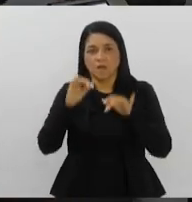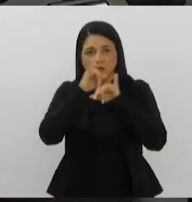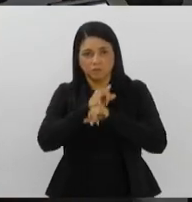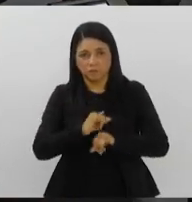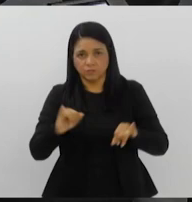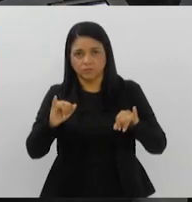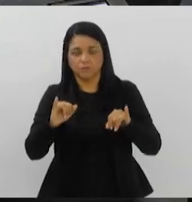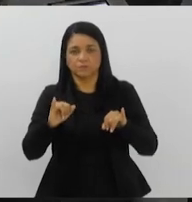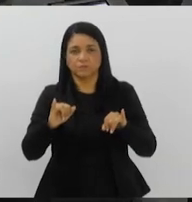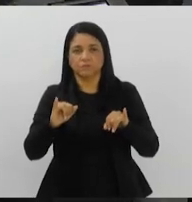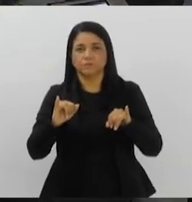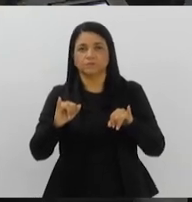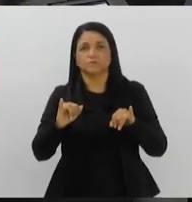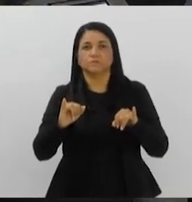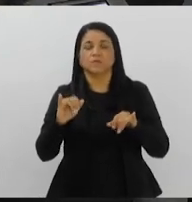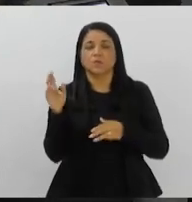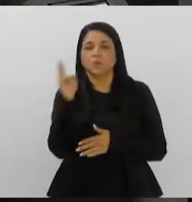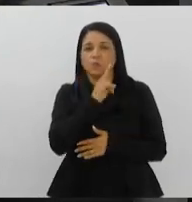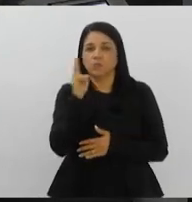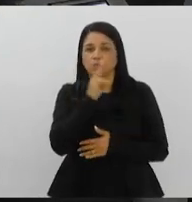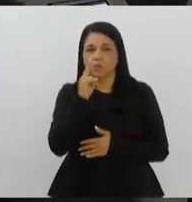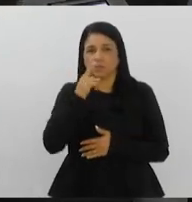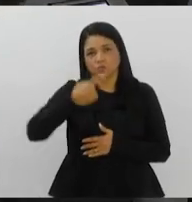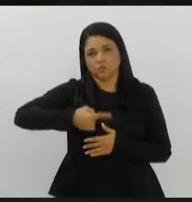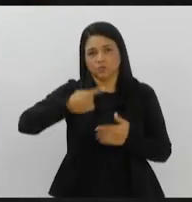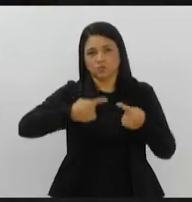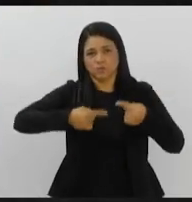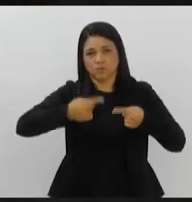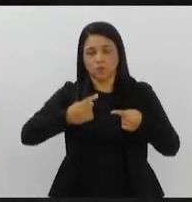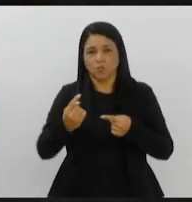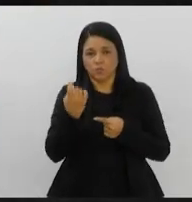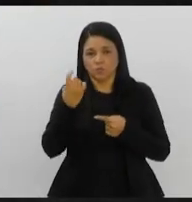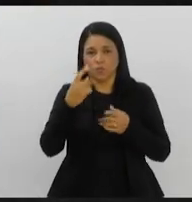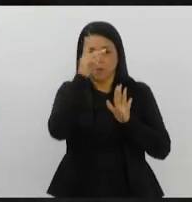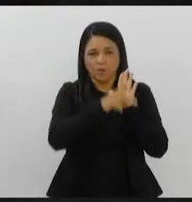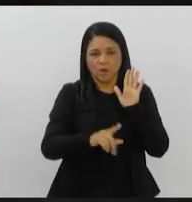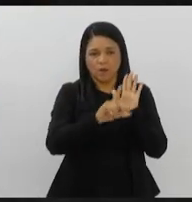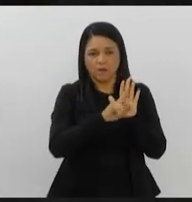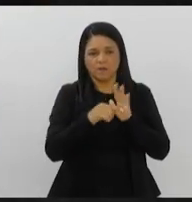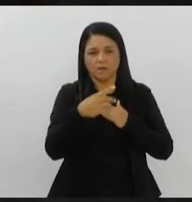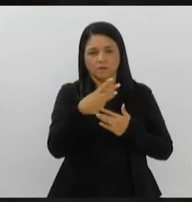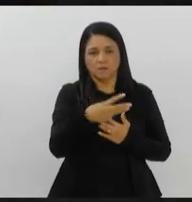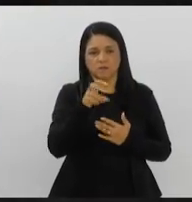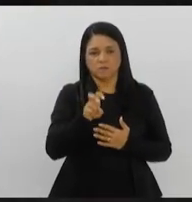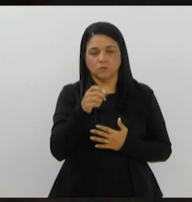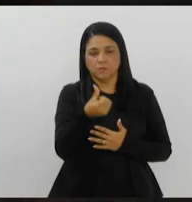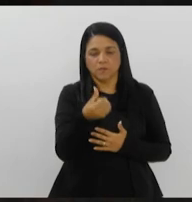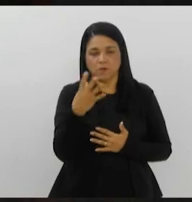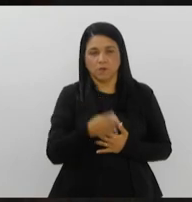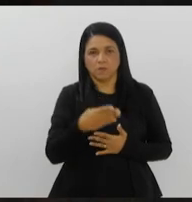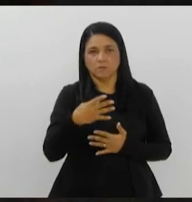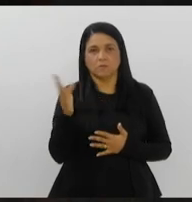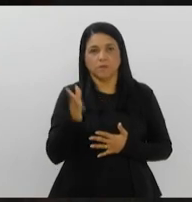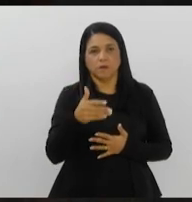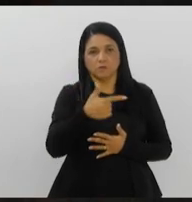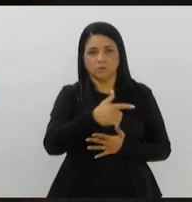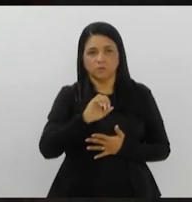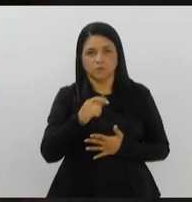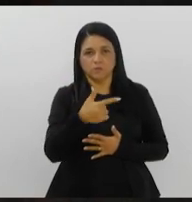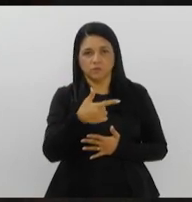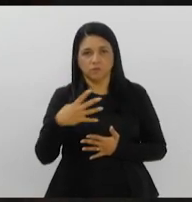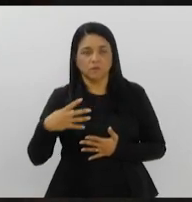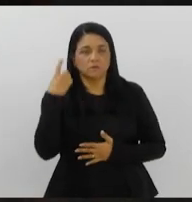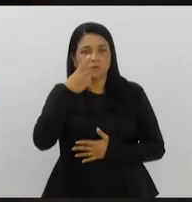Anuncio, em regime de urgência, em discussão única, projeto de lei número 3564, de 24, de